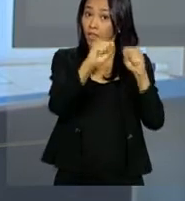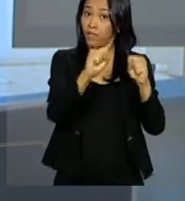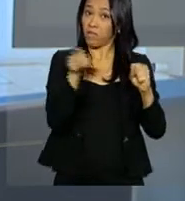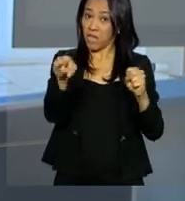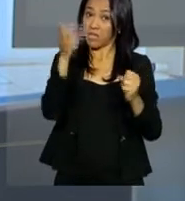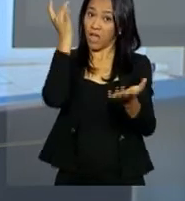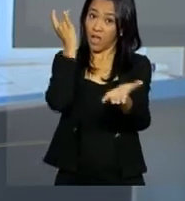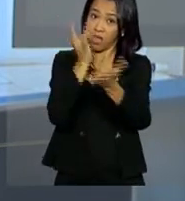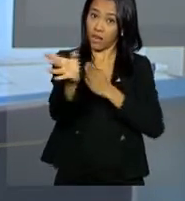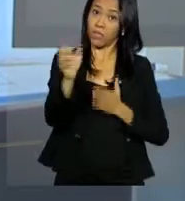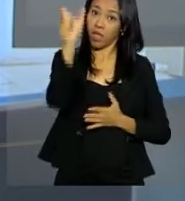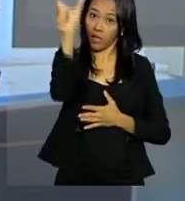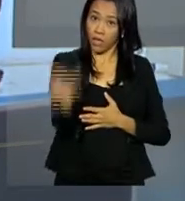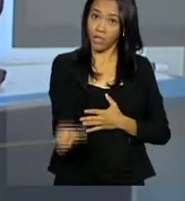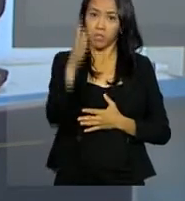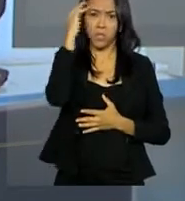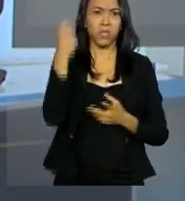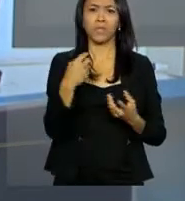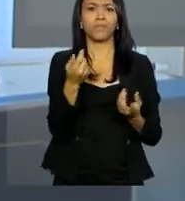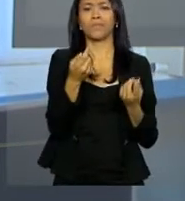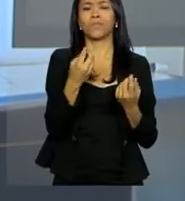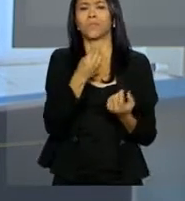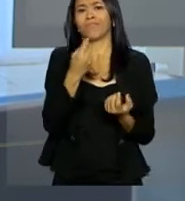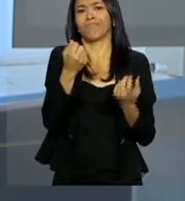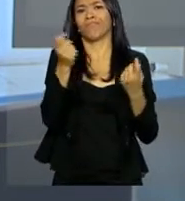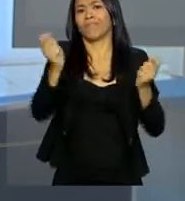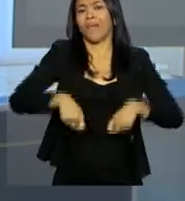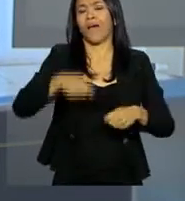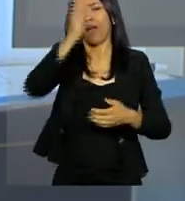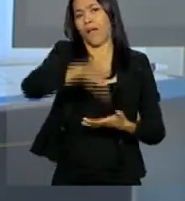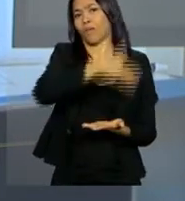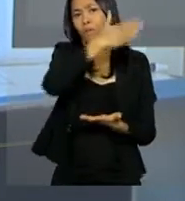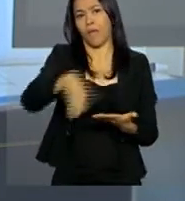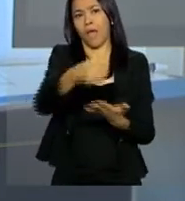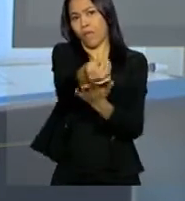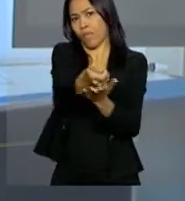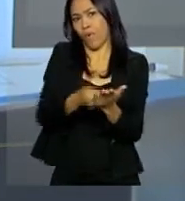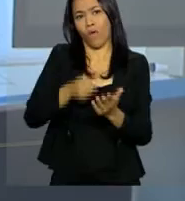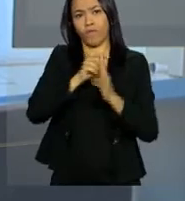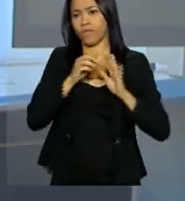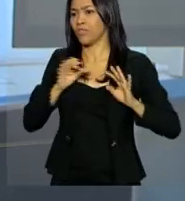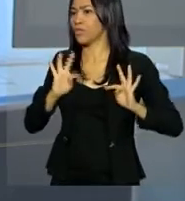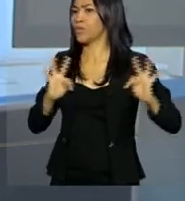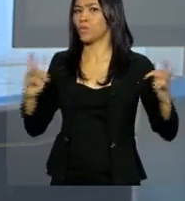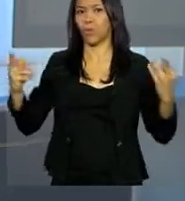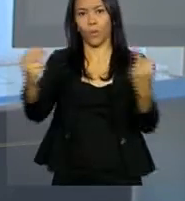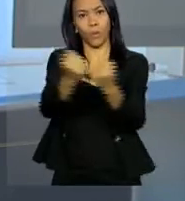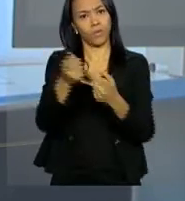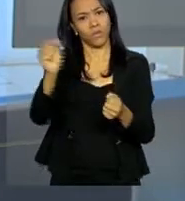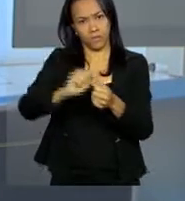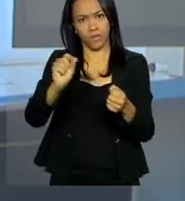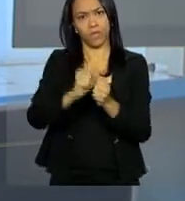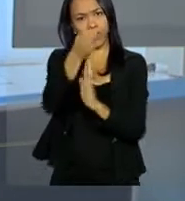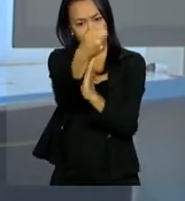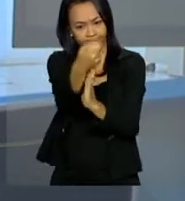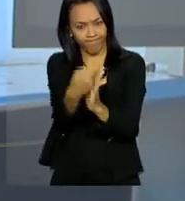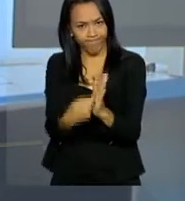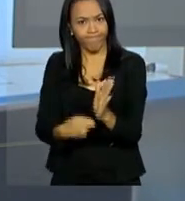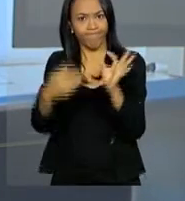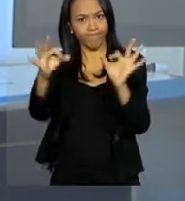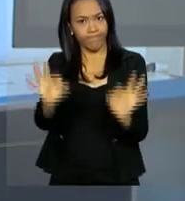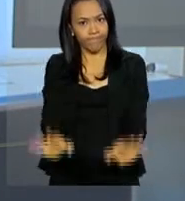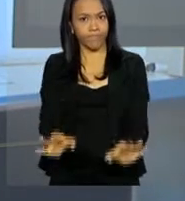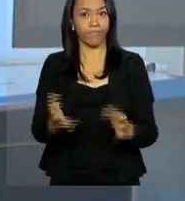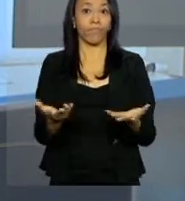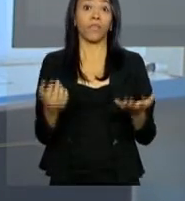eliminado e que não há razão para anular a prova de todos os candidatos que se submeteram corretamente a